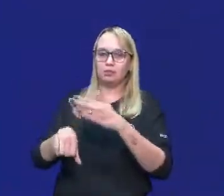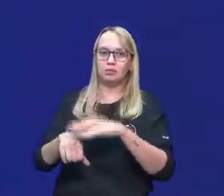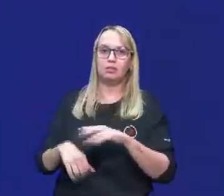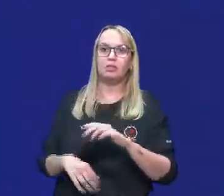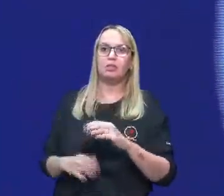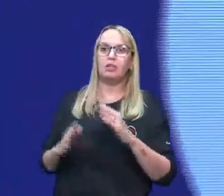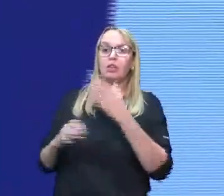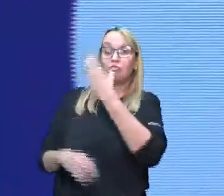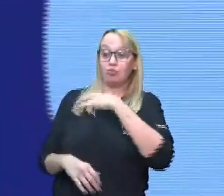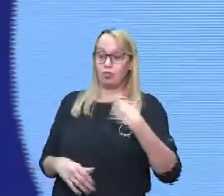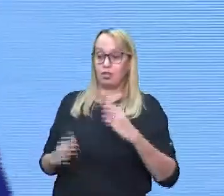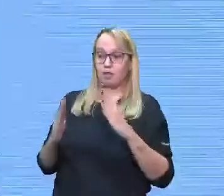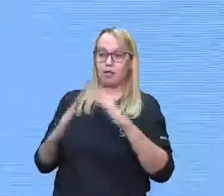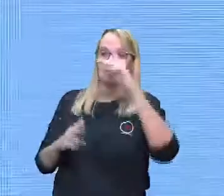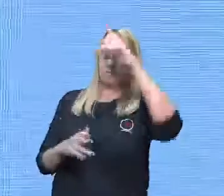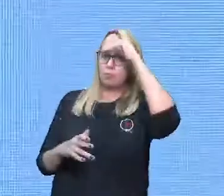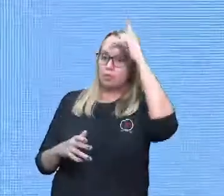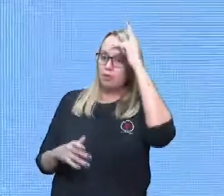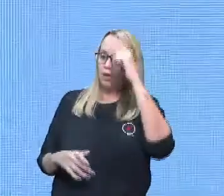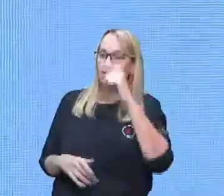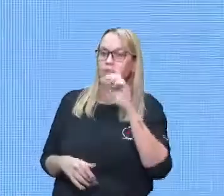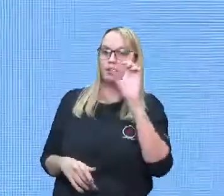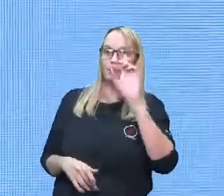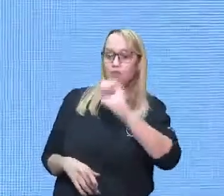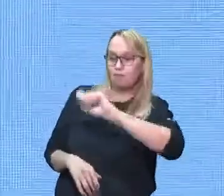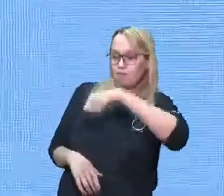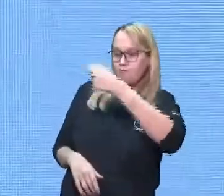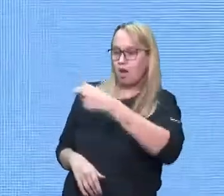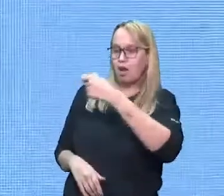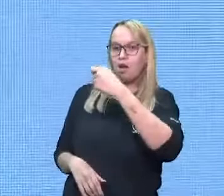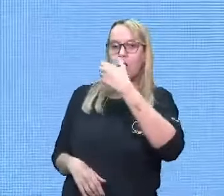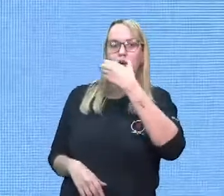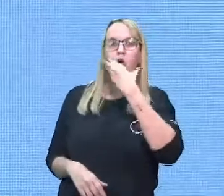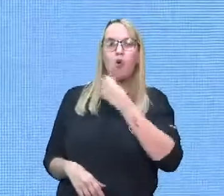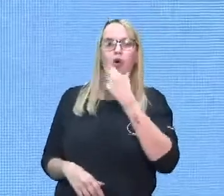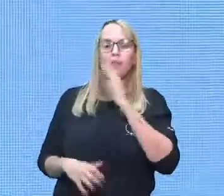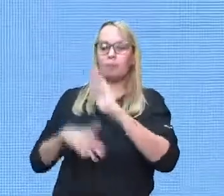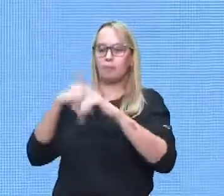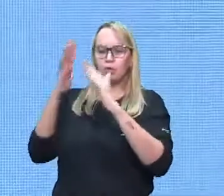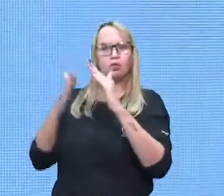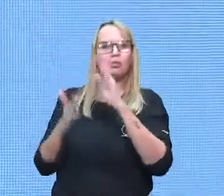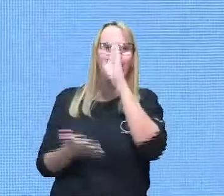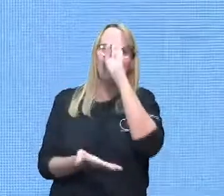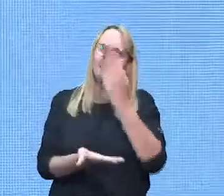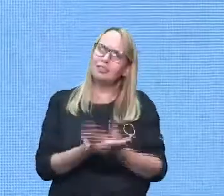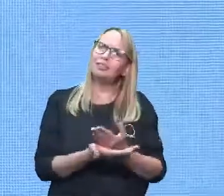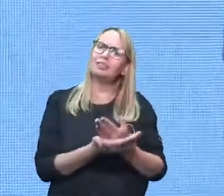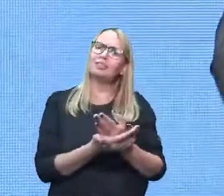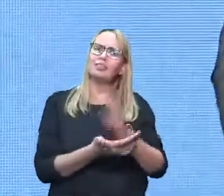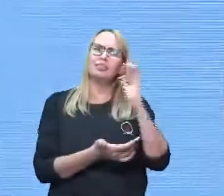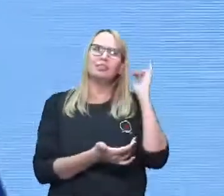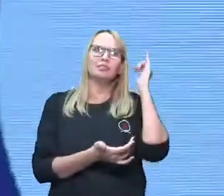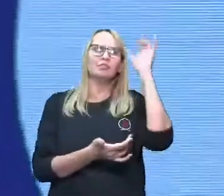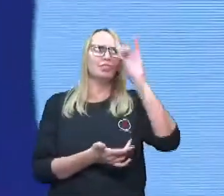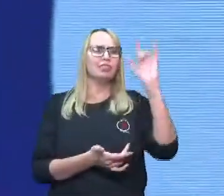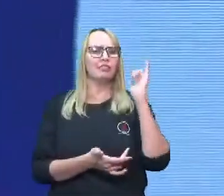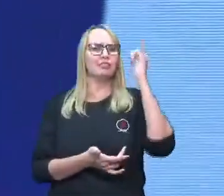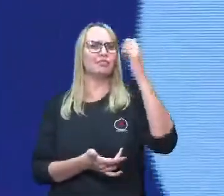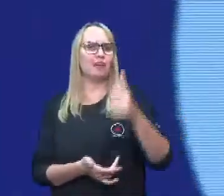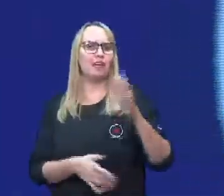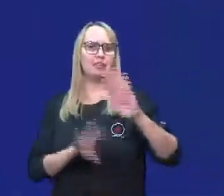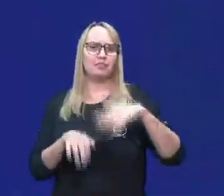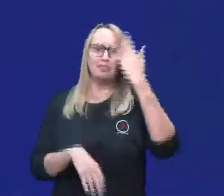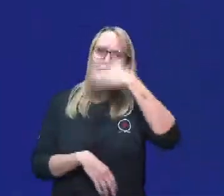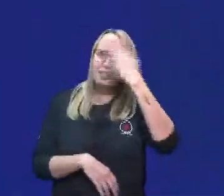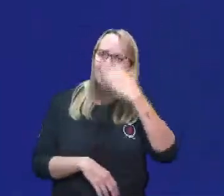diz, varão próspero, passa a acreditar no que Deus está falando, irmão, mesmo que você não esteja enxergando, porque fé